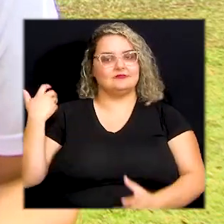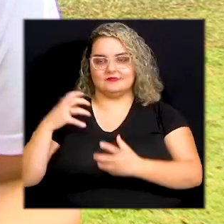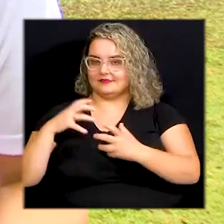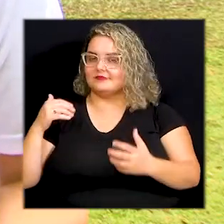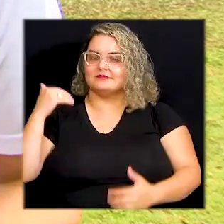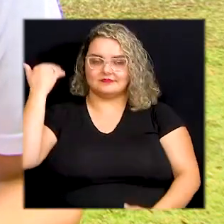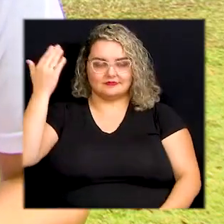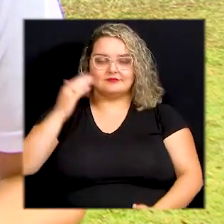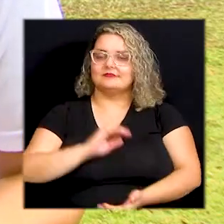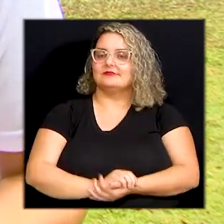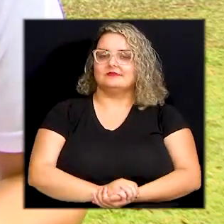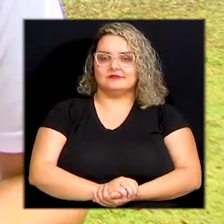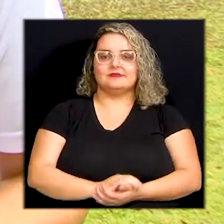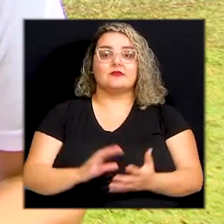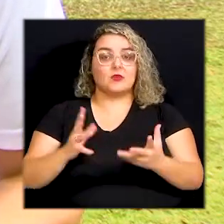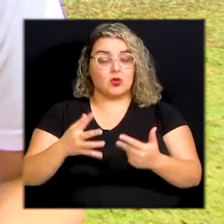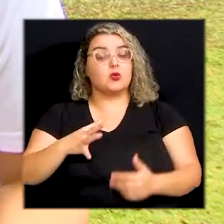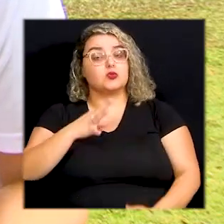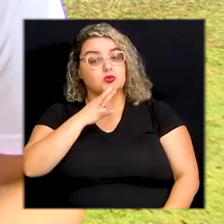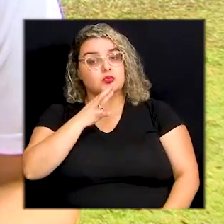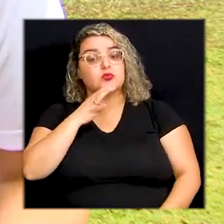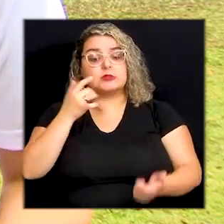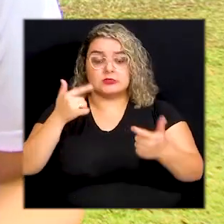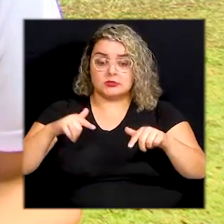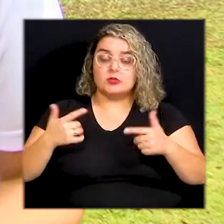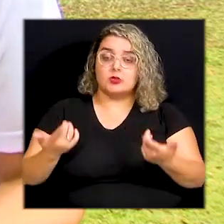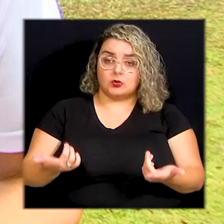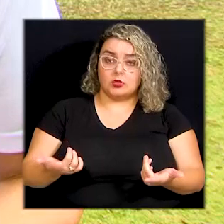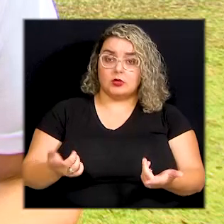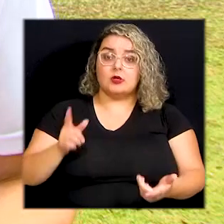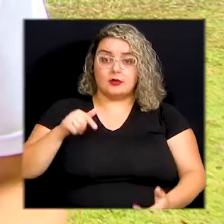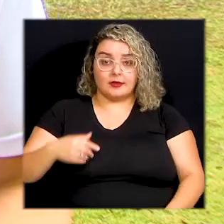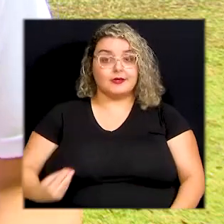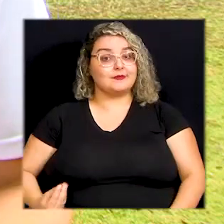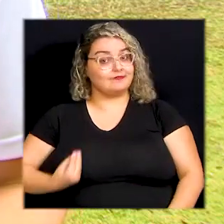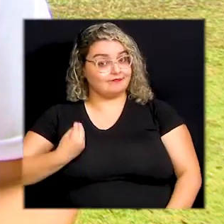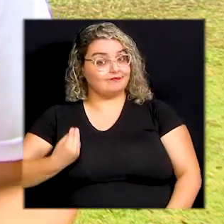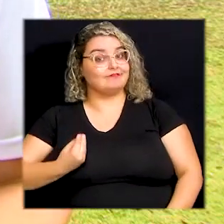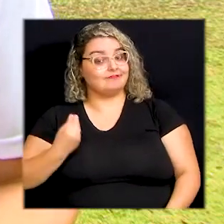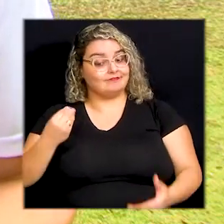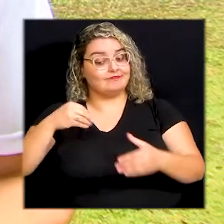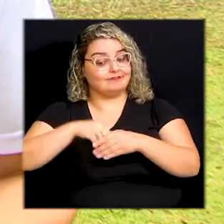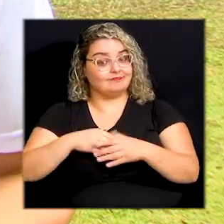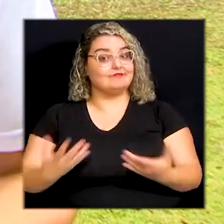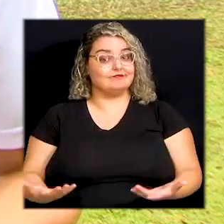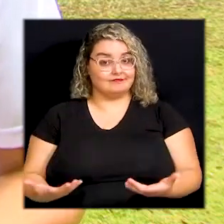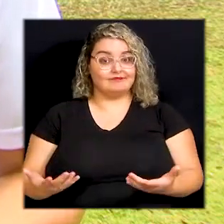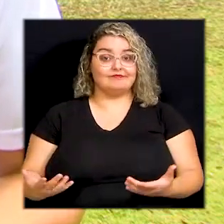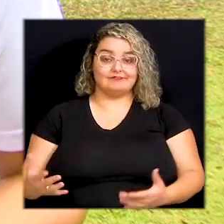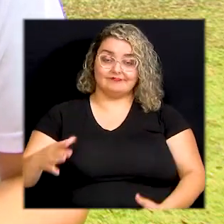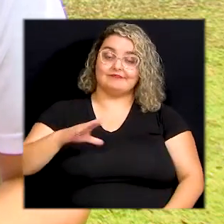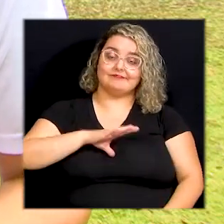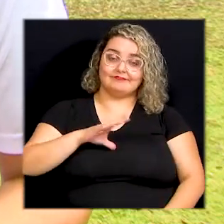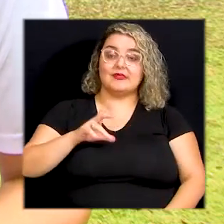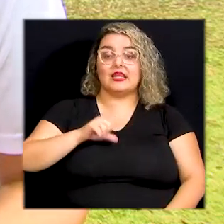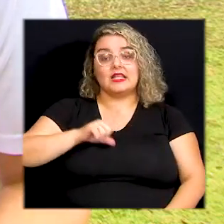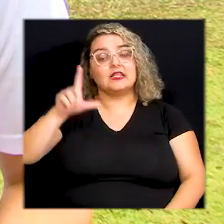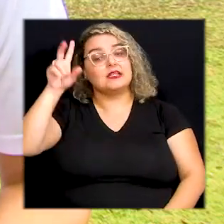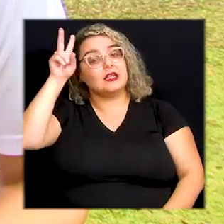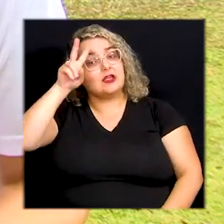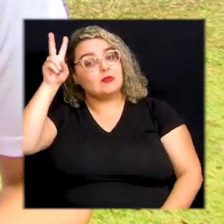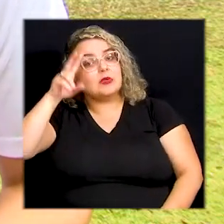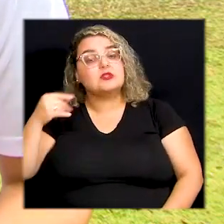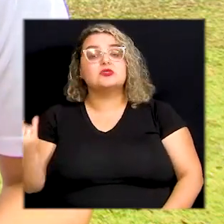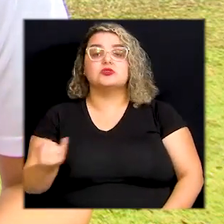até pessoas um pouco mais velhas, né. Acho que todo mundo tem que conhecer esse espaço, né, que é um sobrevivente da cidade, né, e tem